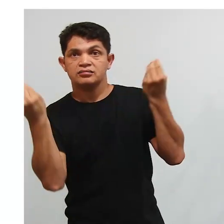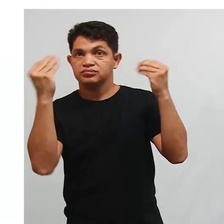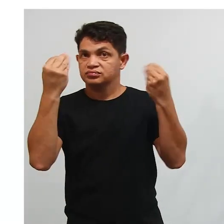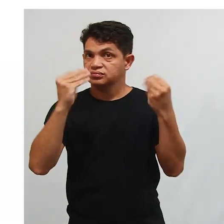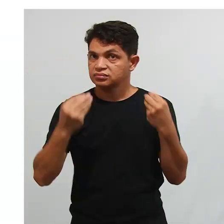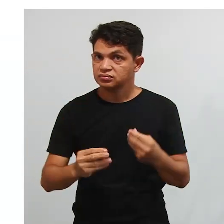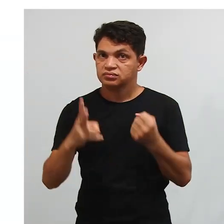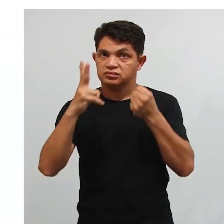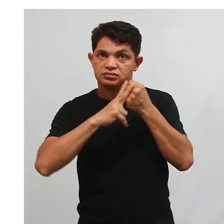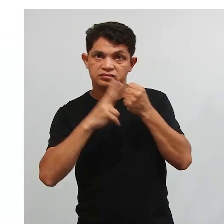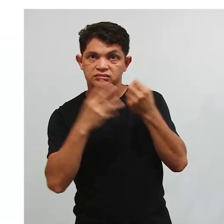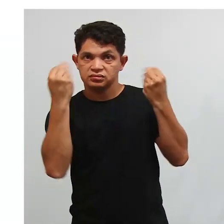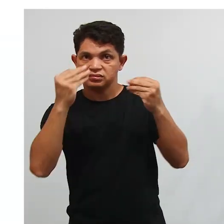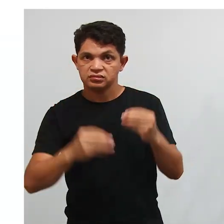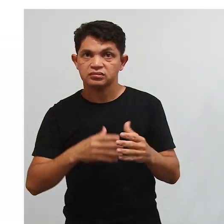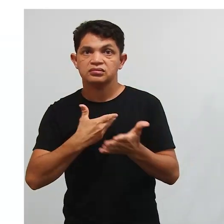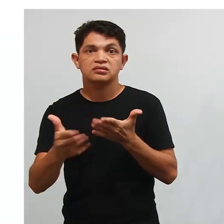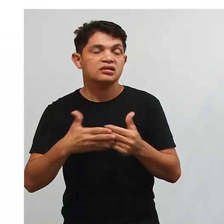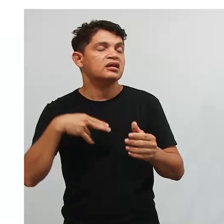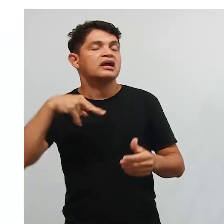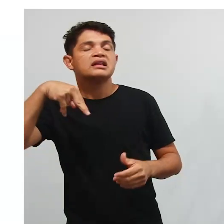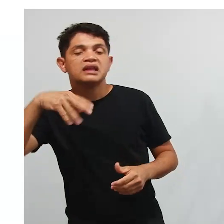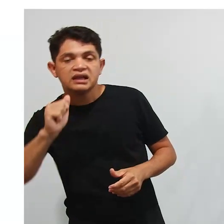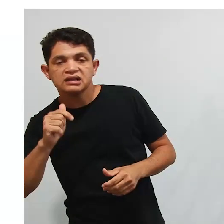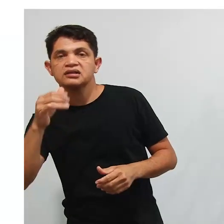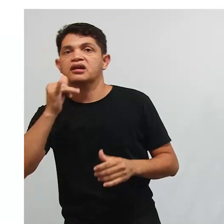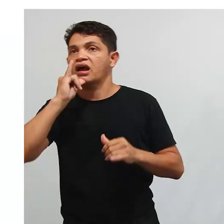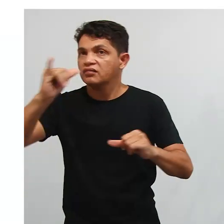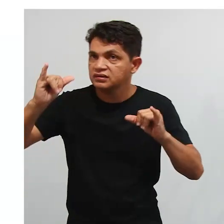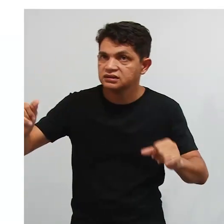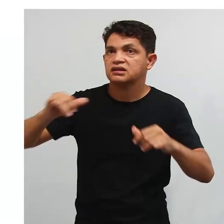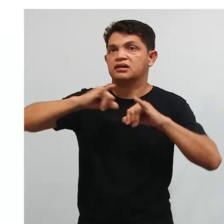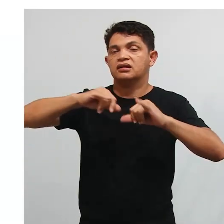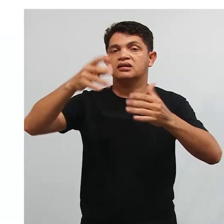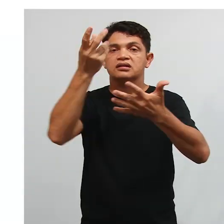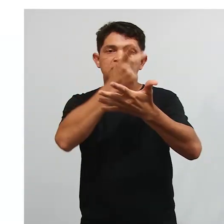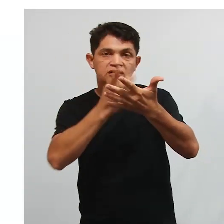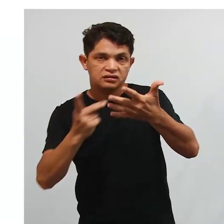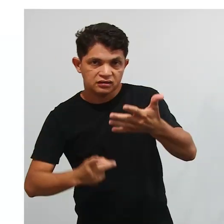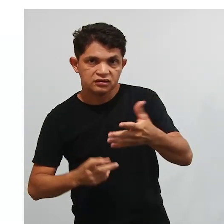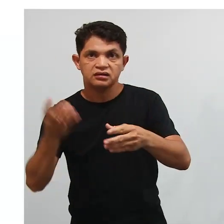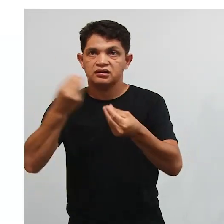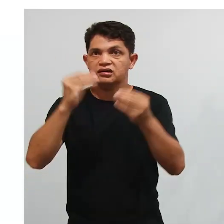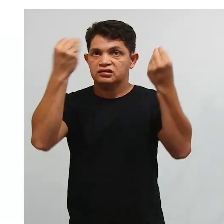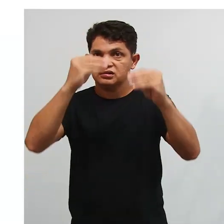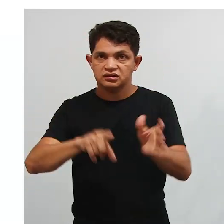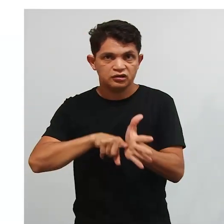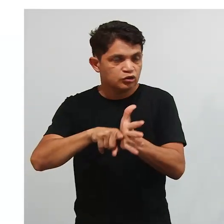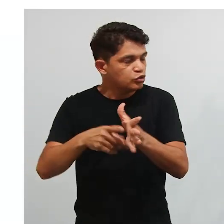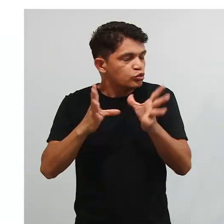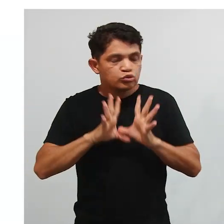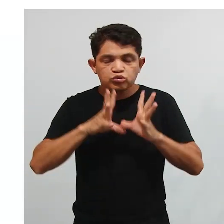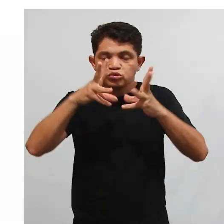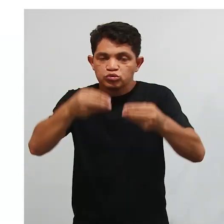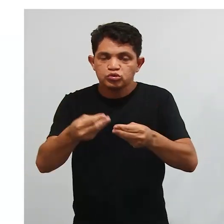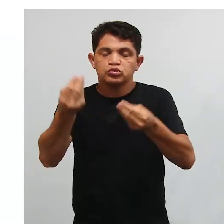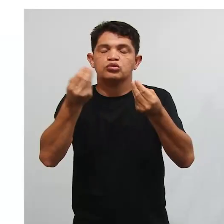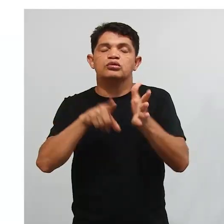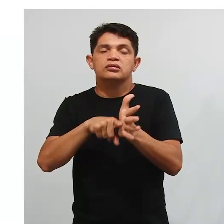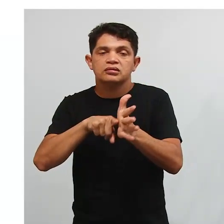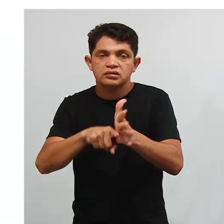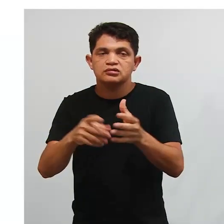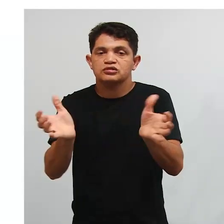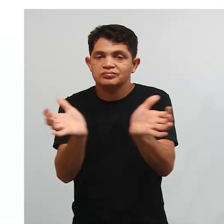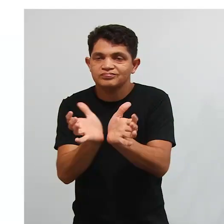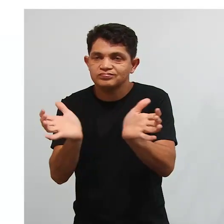verbais exemplo estudo de caso pesquisa narrativa pesquisa etnográfica pesquisa fenomenológica